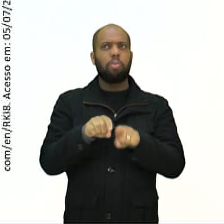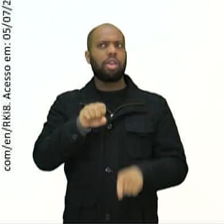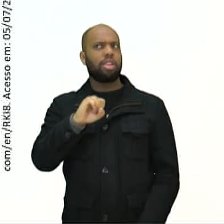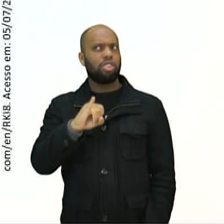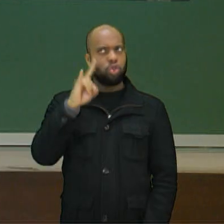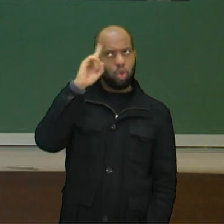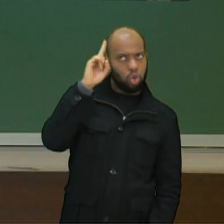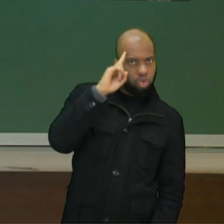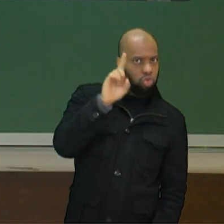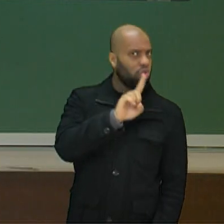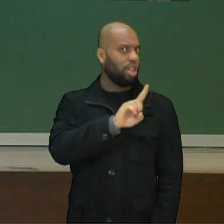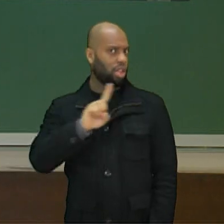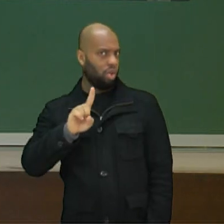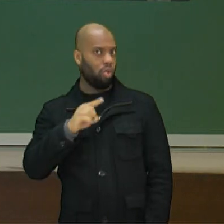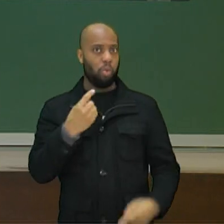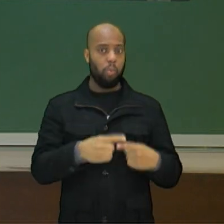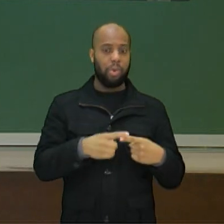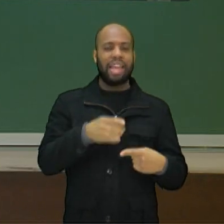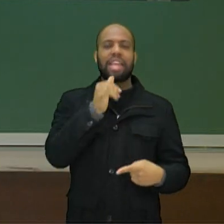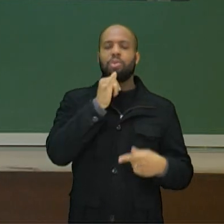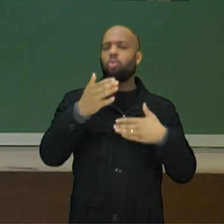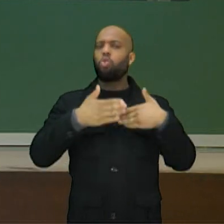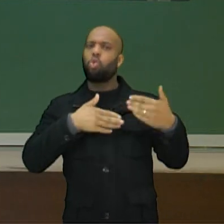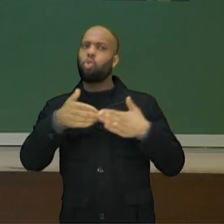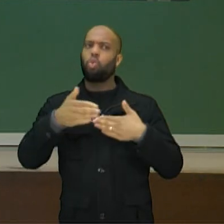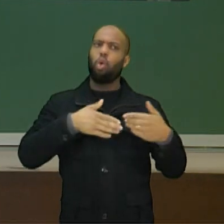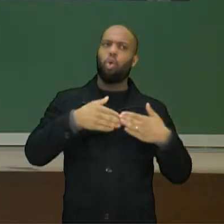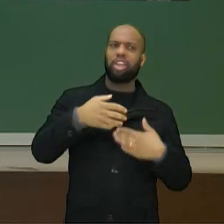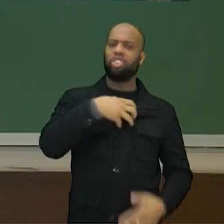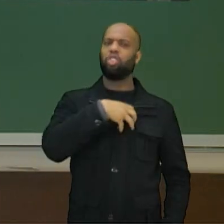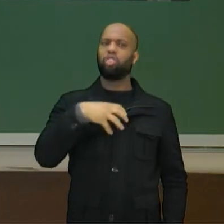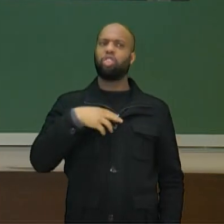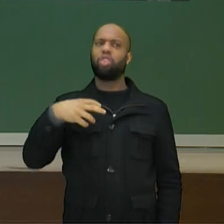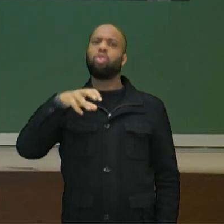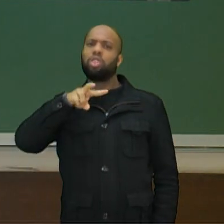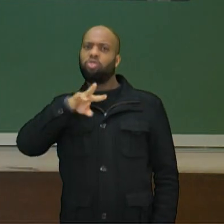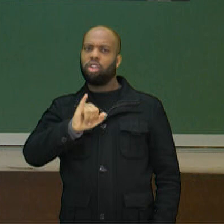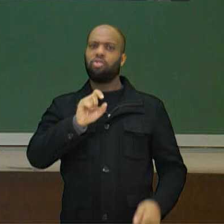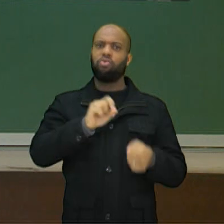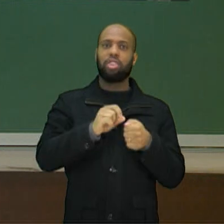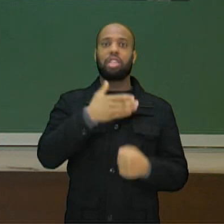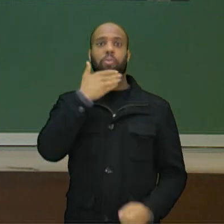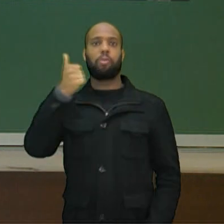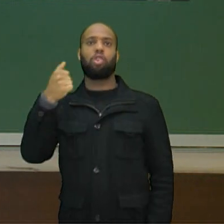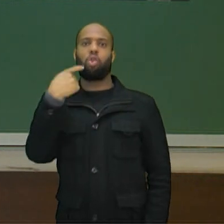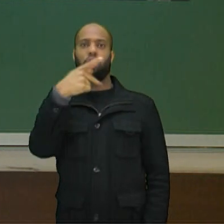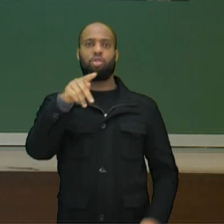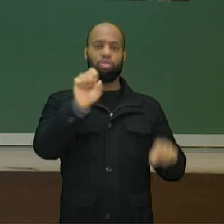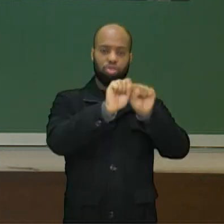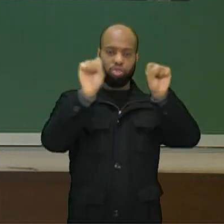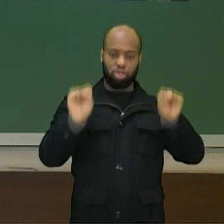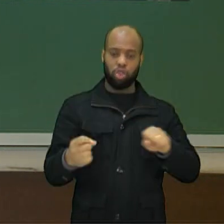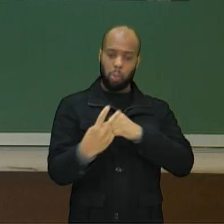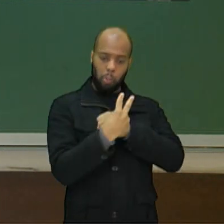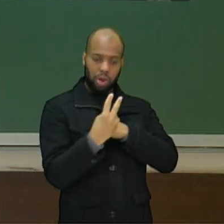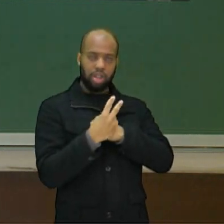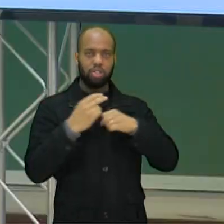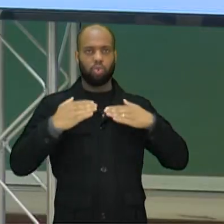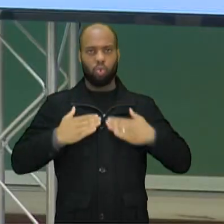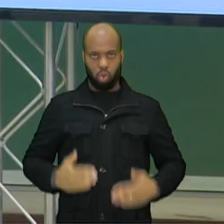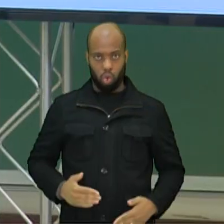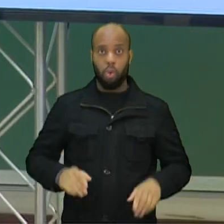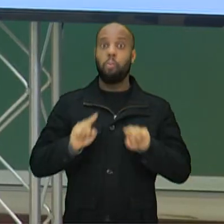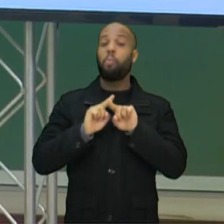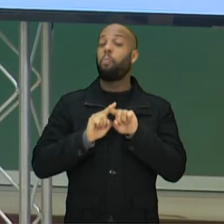dizer que não é qualquer intensidade, duração ou frequência que vai melhorar o seu sistema imunológico. Para